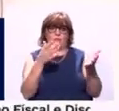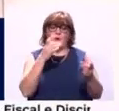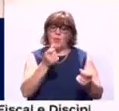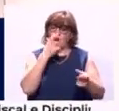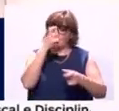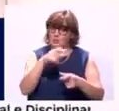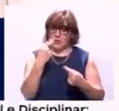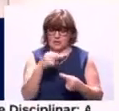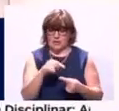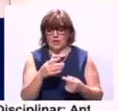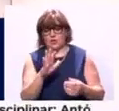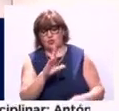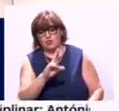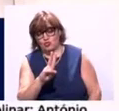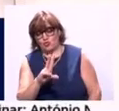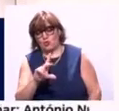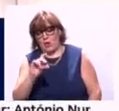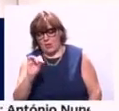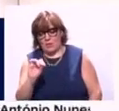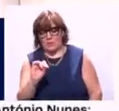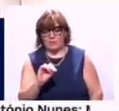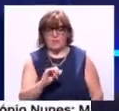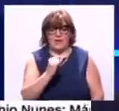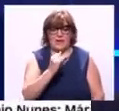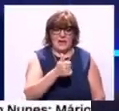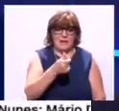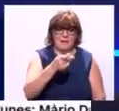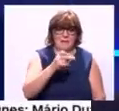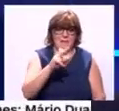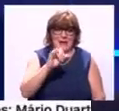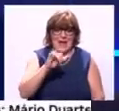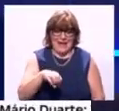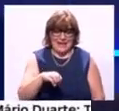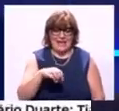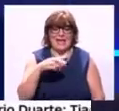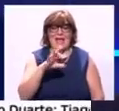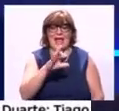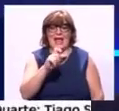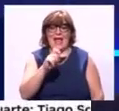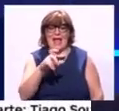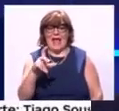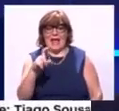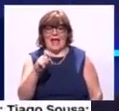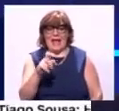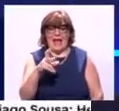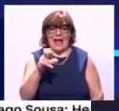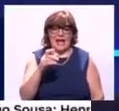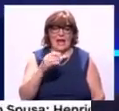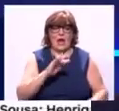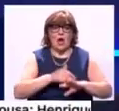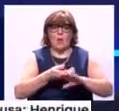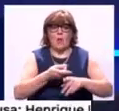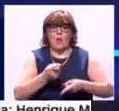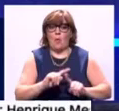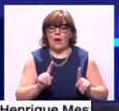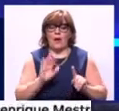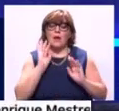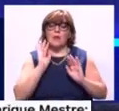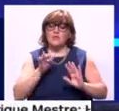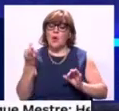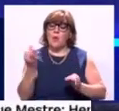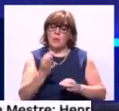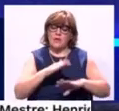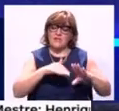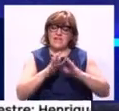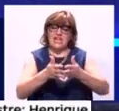muito com isso, não é? Júlio, mas... O Brahim e o Herrera deram um rendimento esportivo durante muitos anos. Eu sei. Não querem renovar. O Porto tem que definir